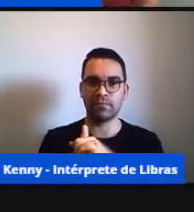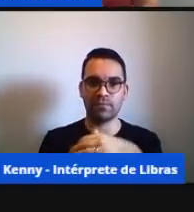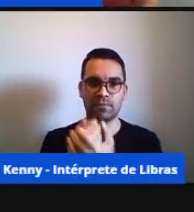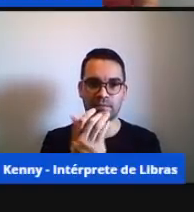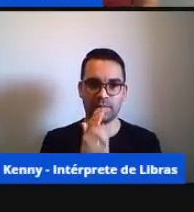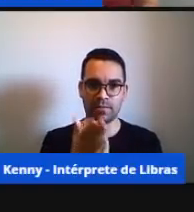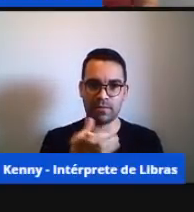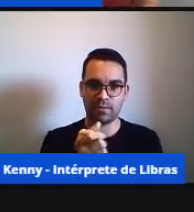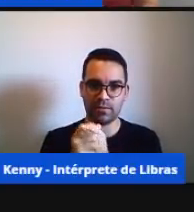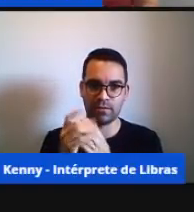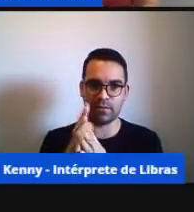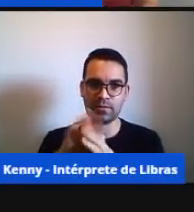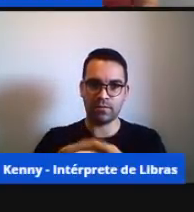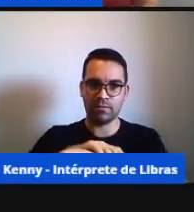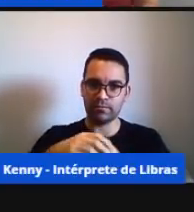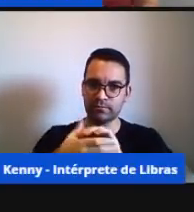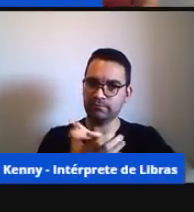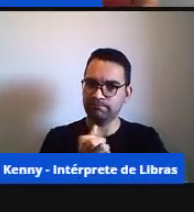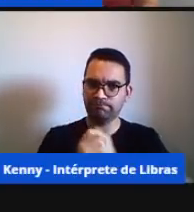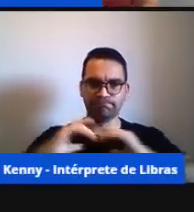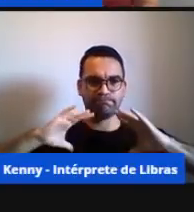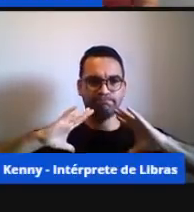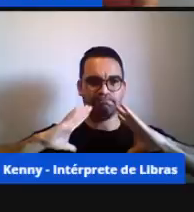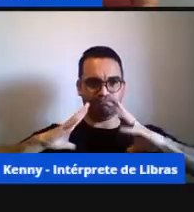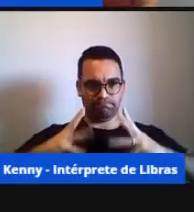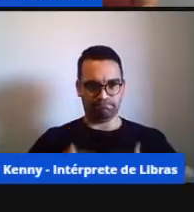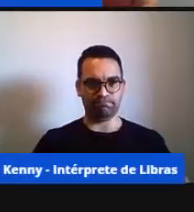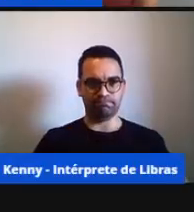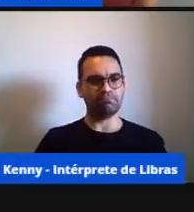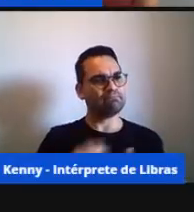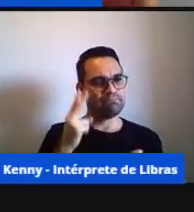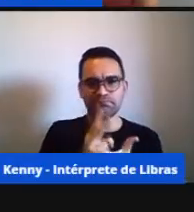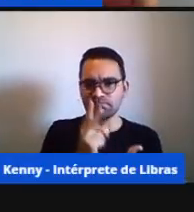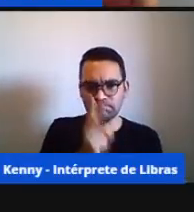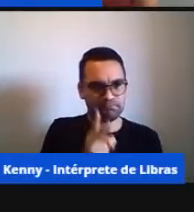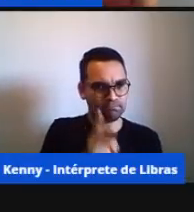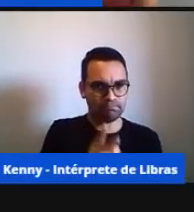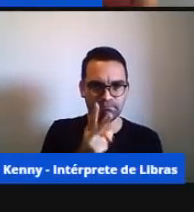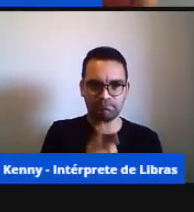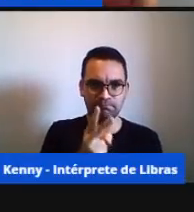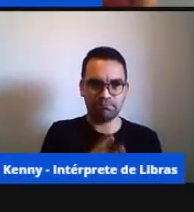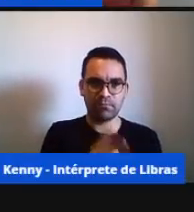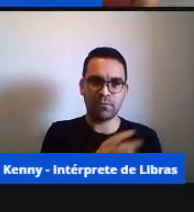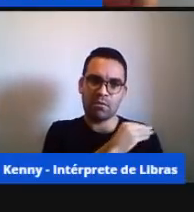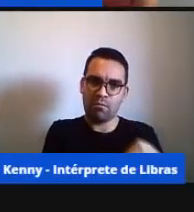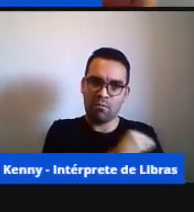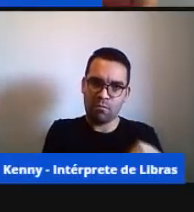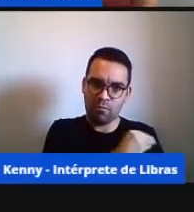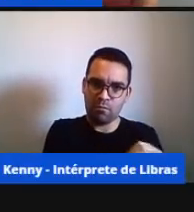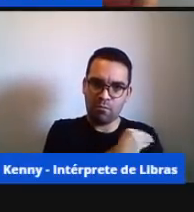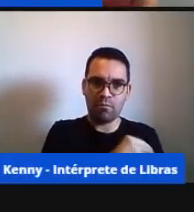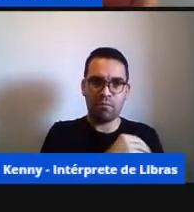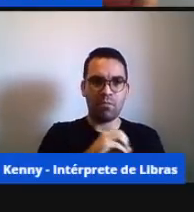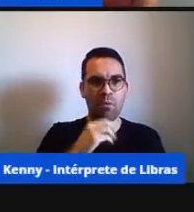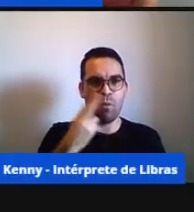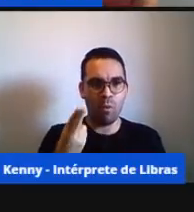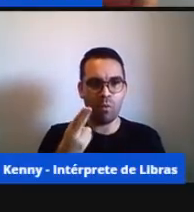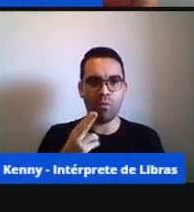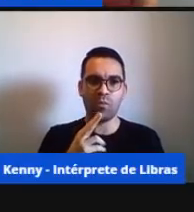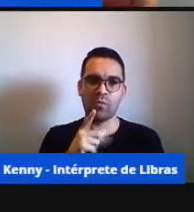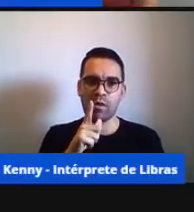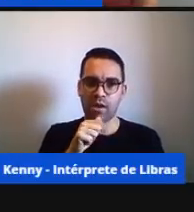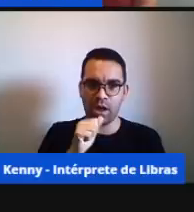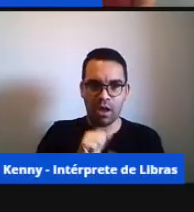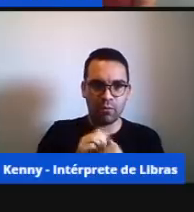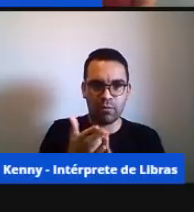A higienização das mãos ela deve ocorrer com frequência, seja com álcool gel ou com a lavagem de mãos. O que tiver mais fácil, mas